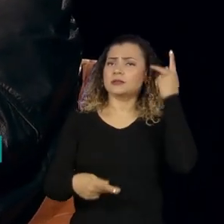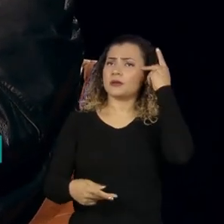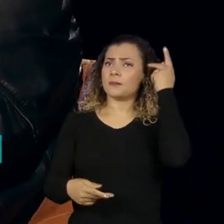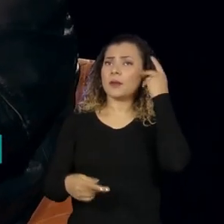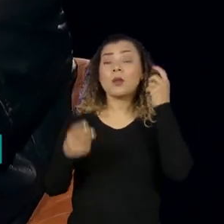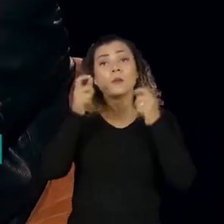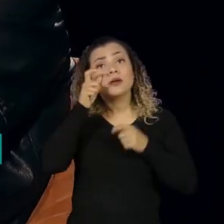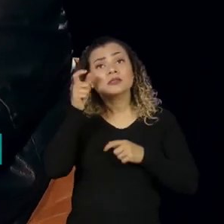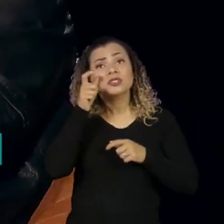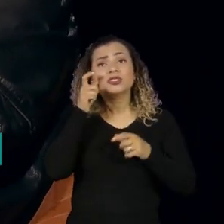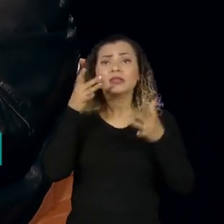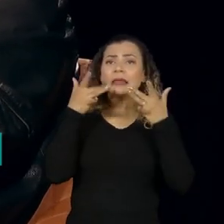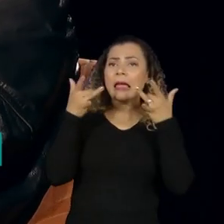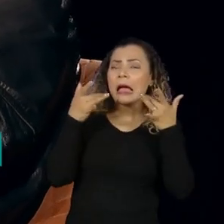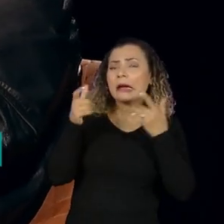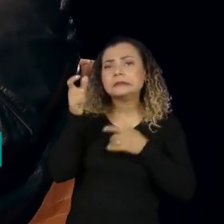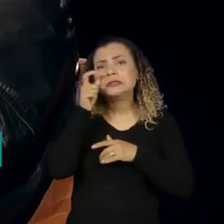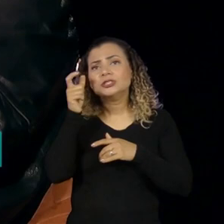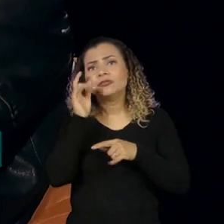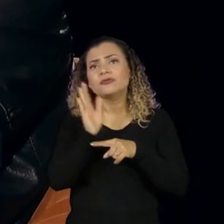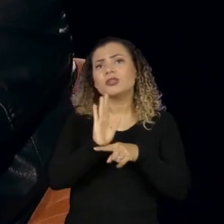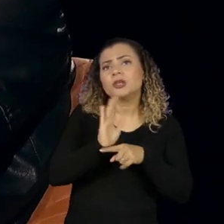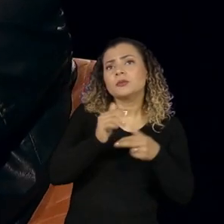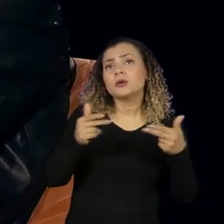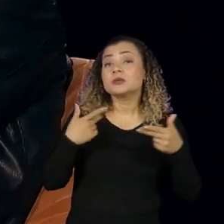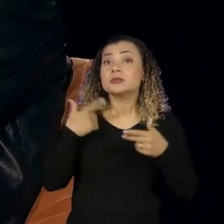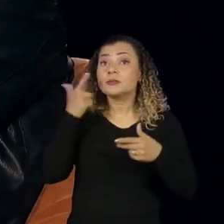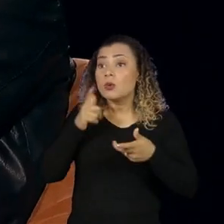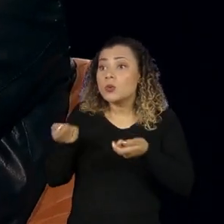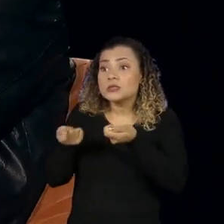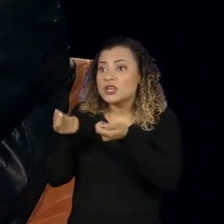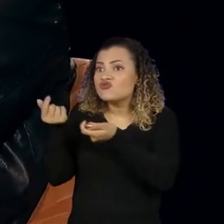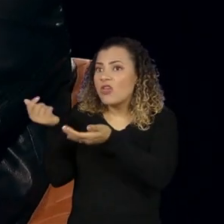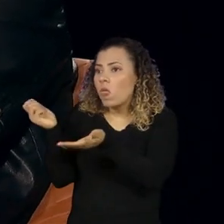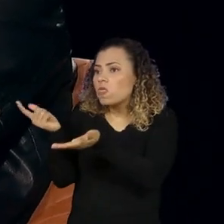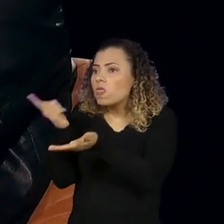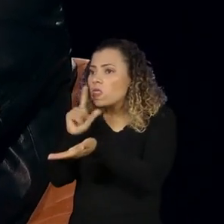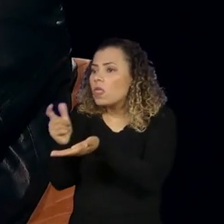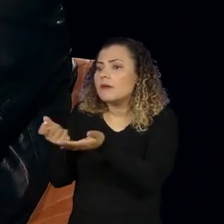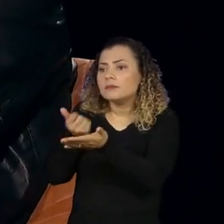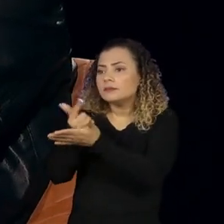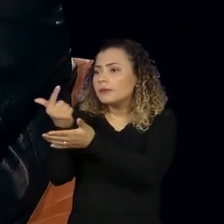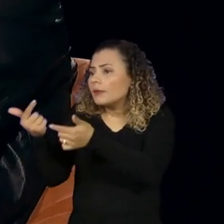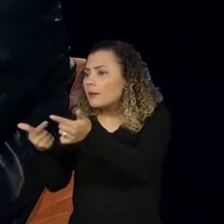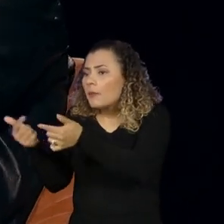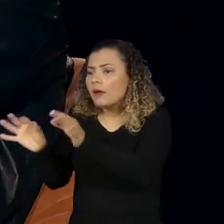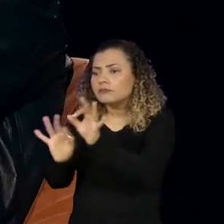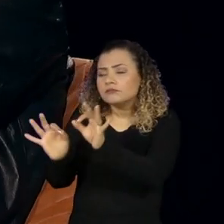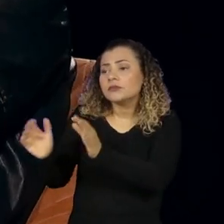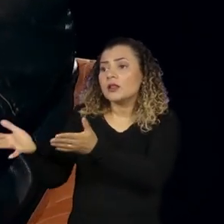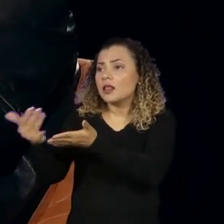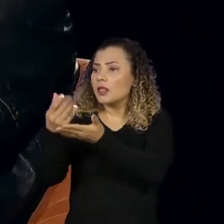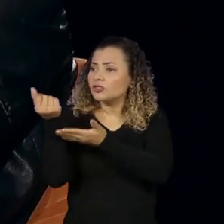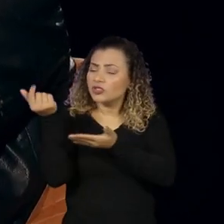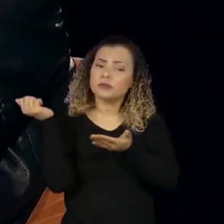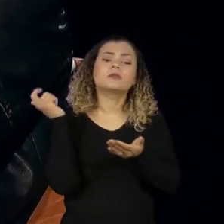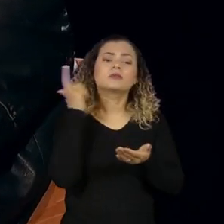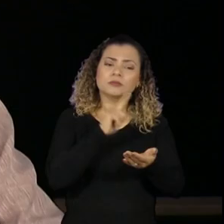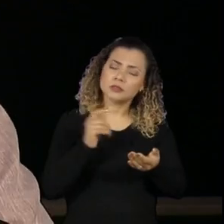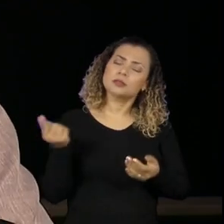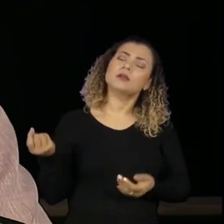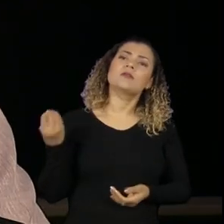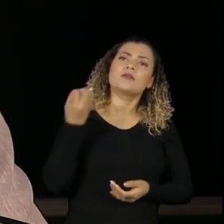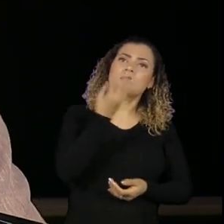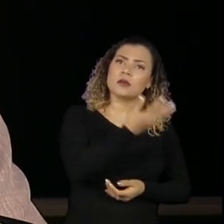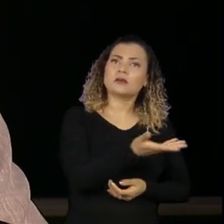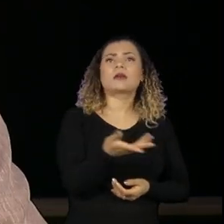É. Entendeu? Sempre que eu sempre consegui uma graninha, eu vinha para São Paulo para assistir peça aqui. Às vezes a mostra de cinema dava um jeito